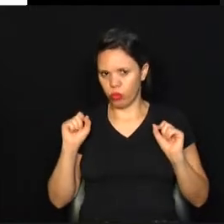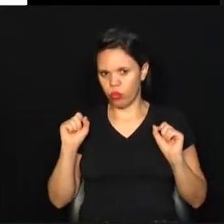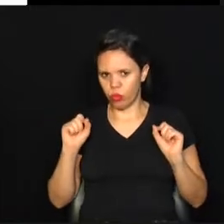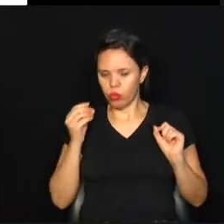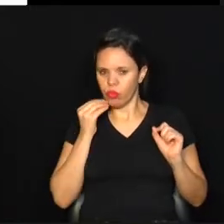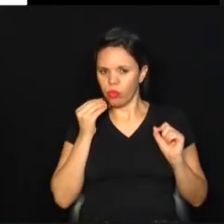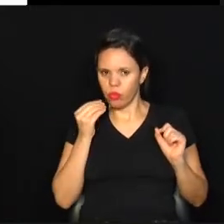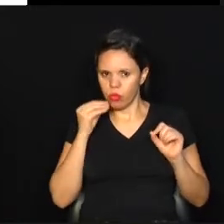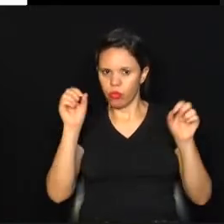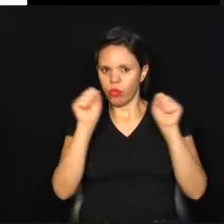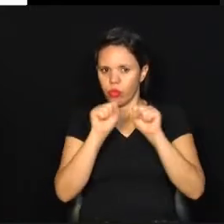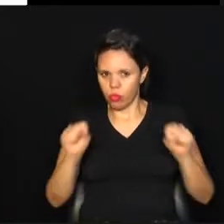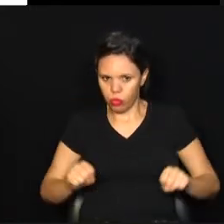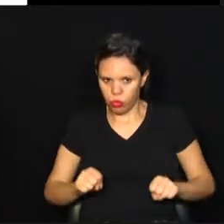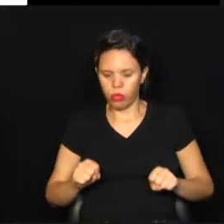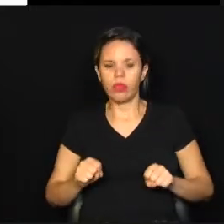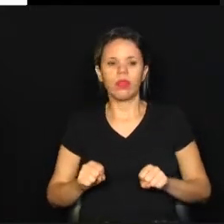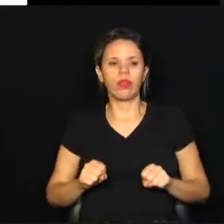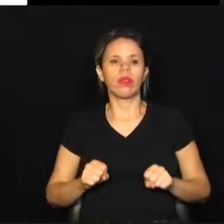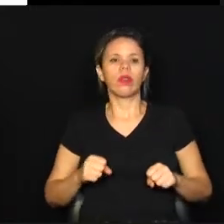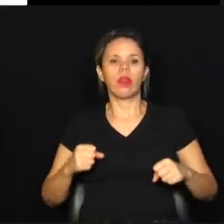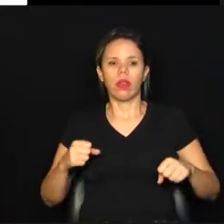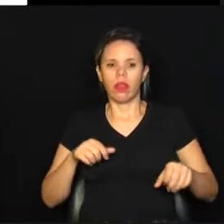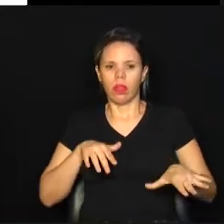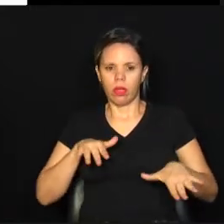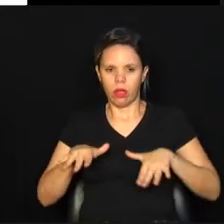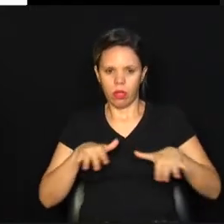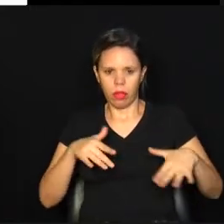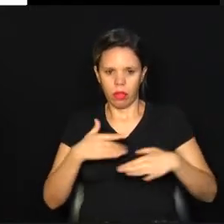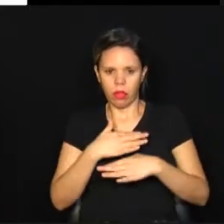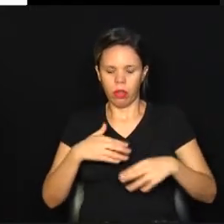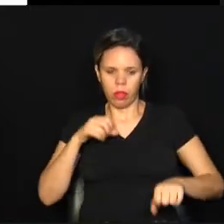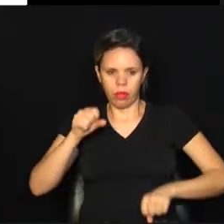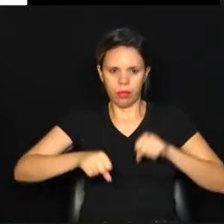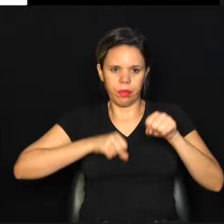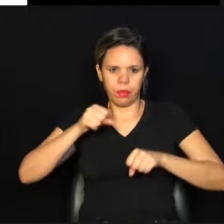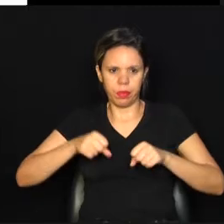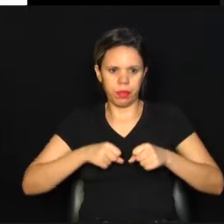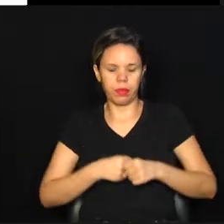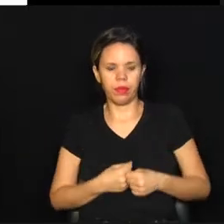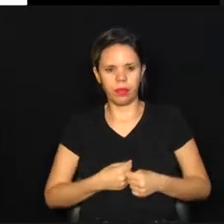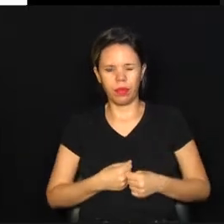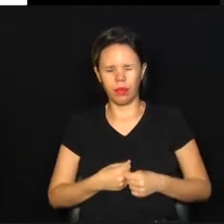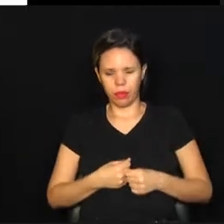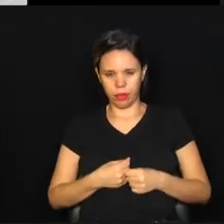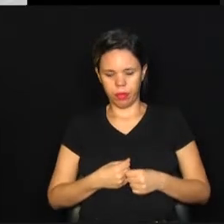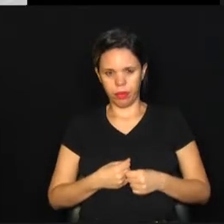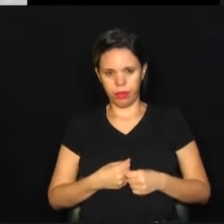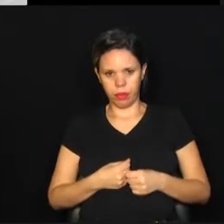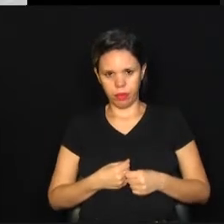capilaridade dos sistemas de mobilidade sobre bicicleta, né? De mobilidade ativa.